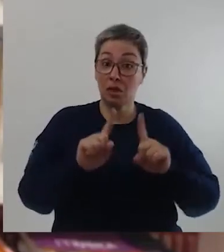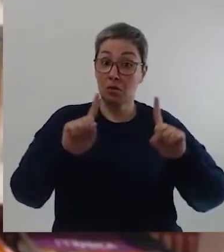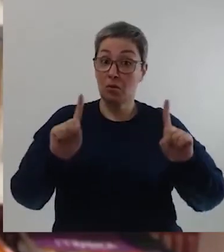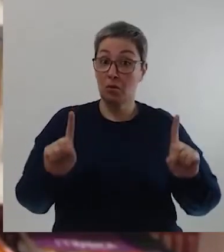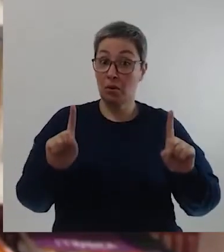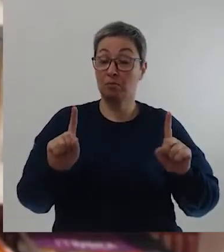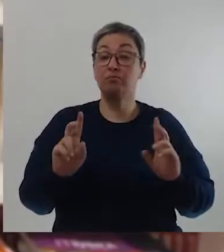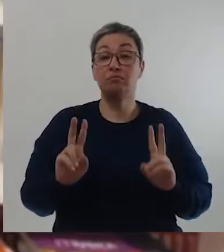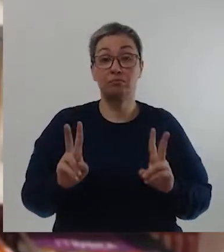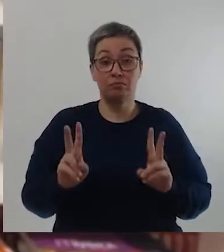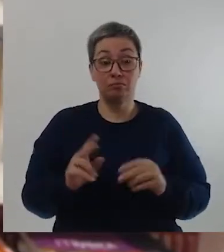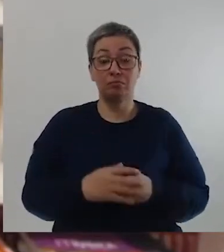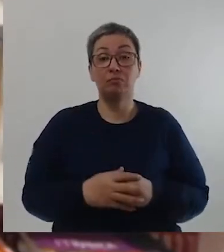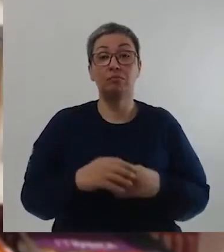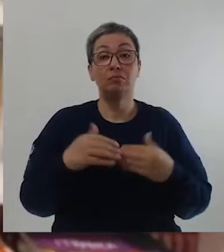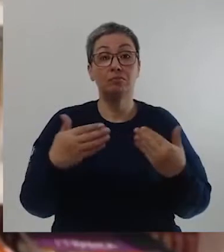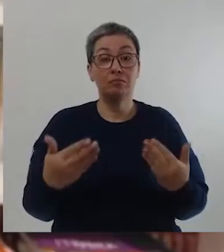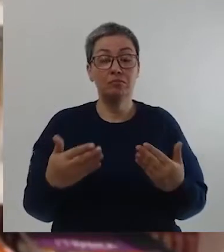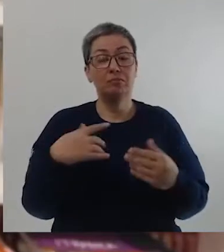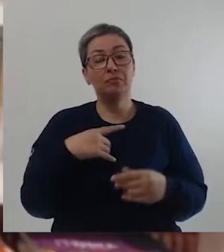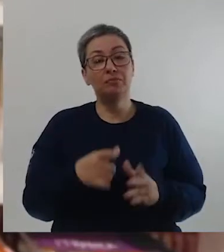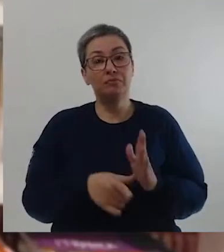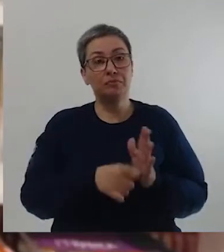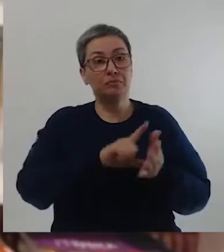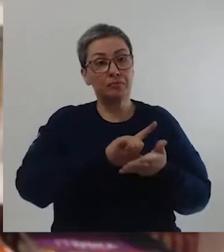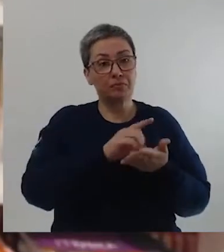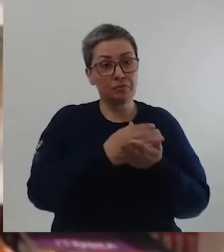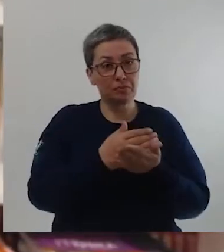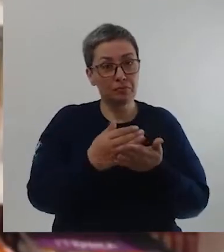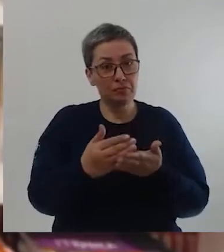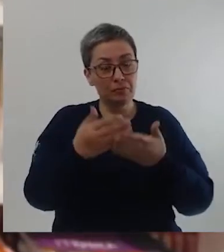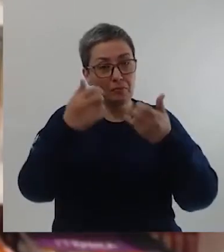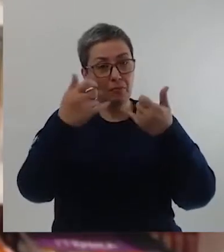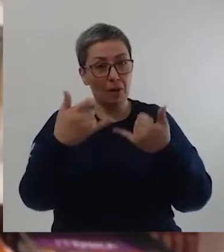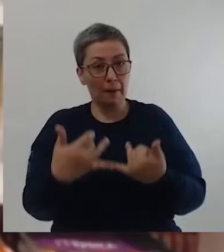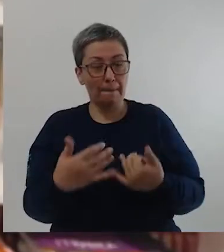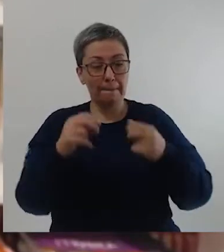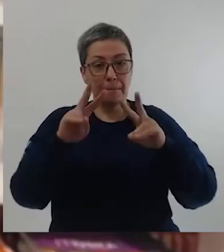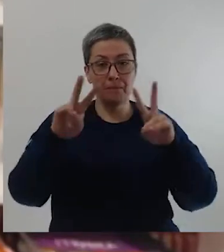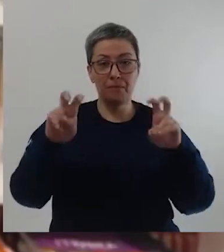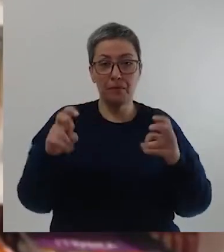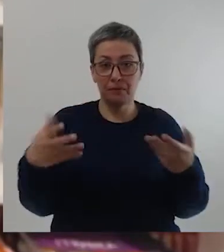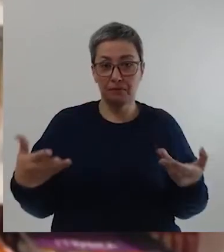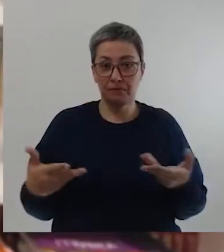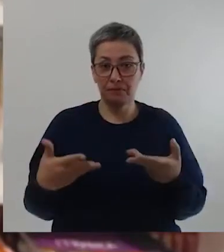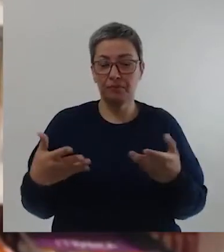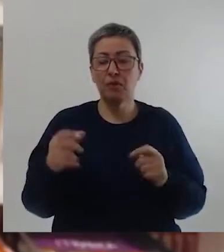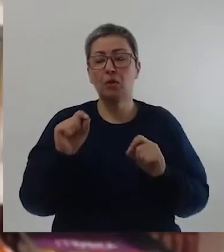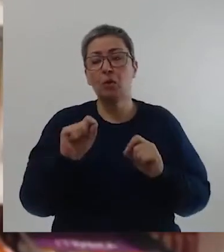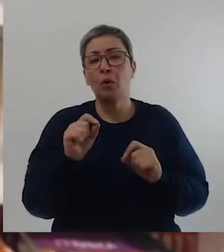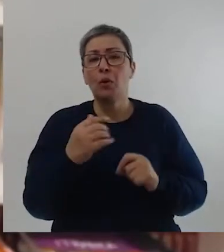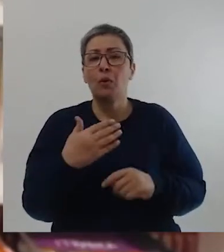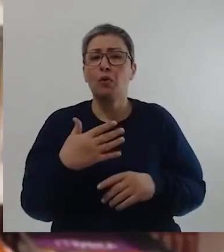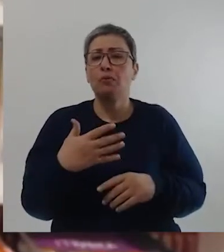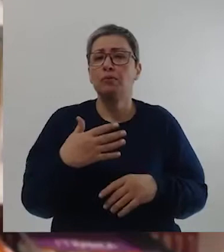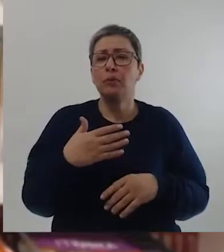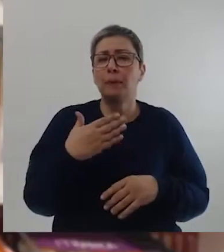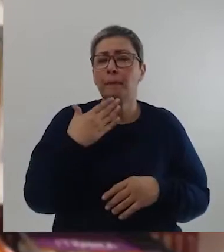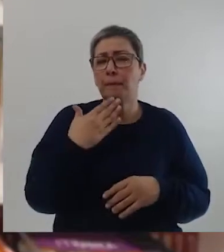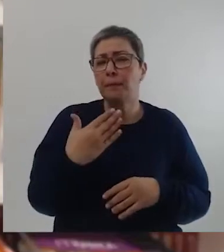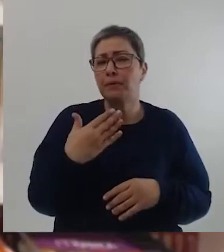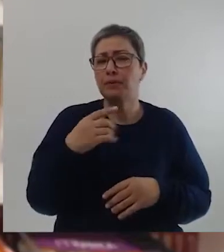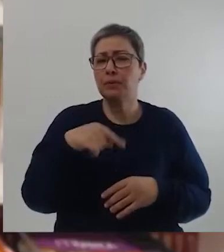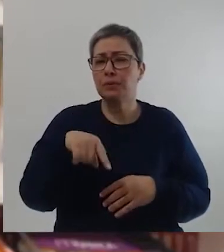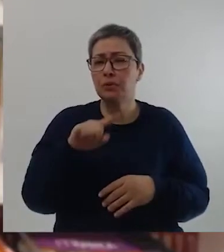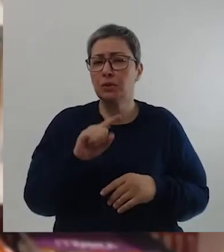mantendo o distanciamento ok pessoal antes de começarmos a falar sobre o assunto de hoje gostaria de